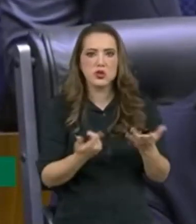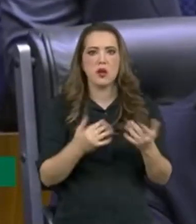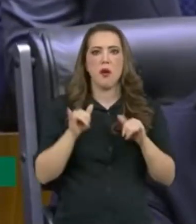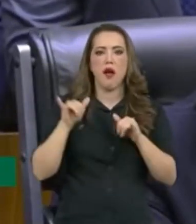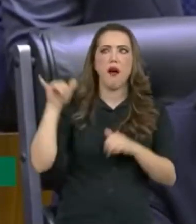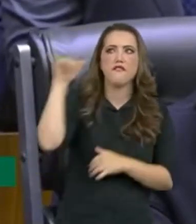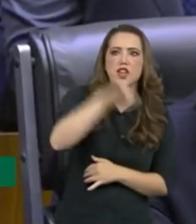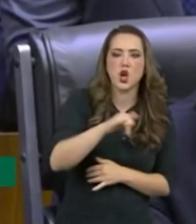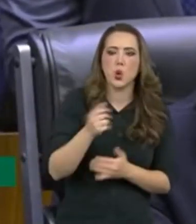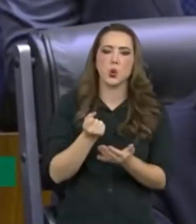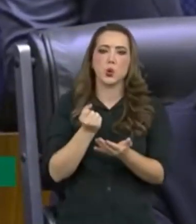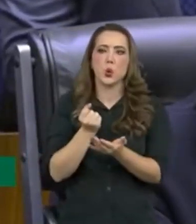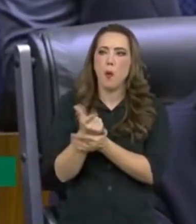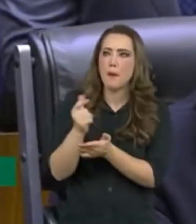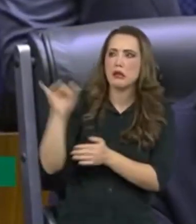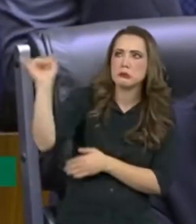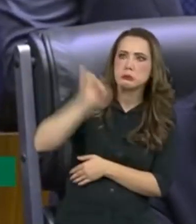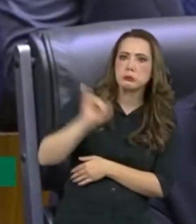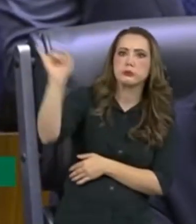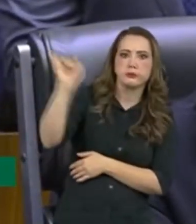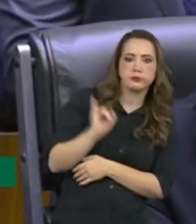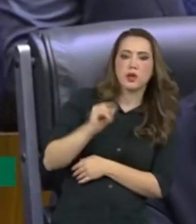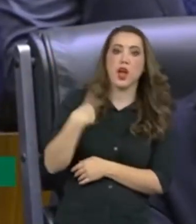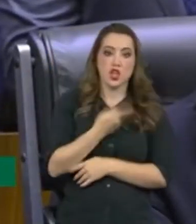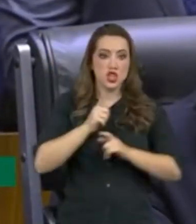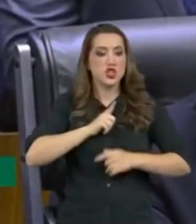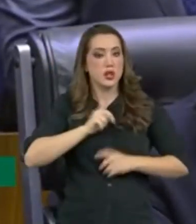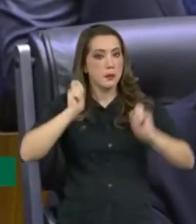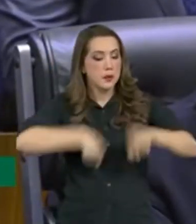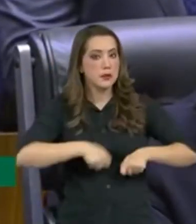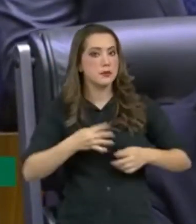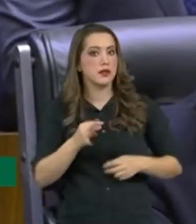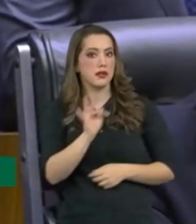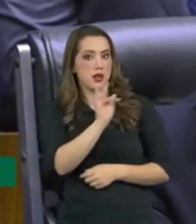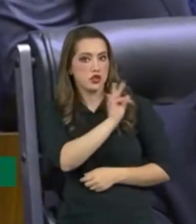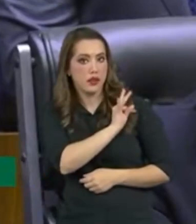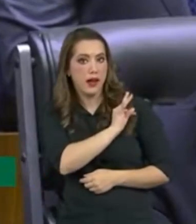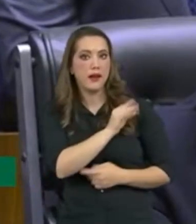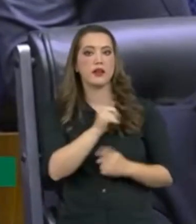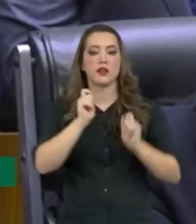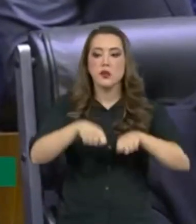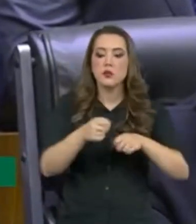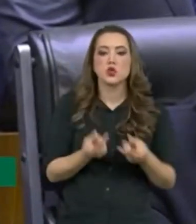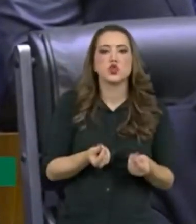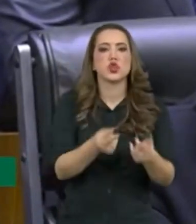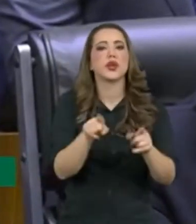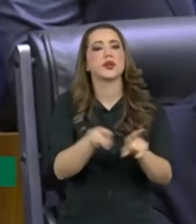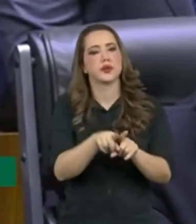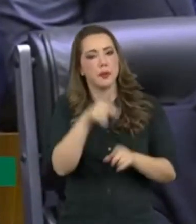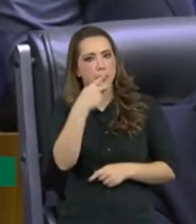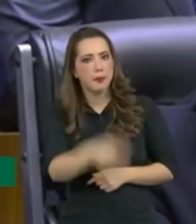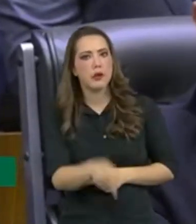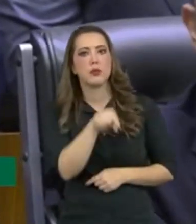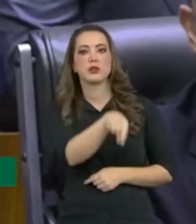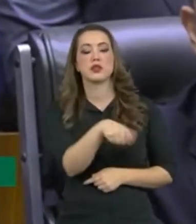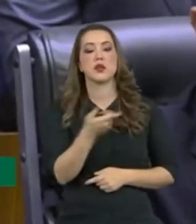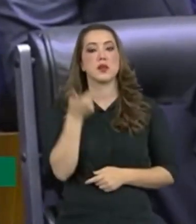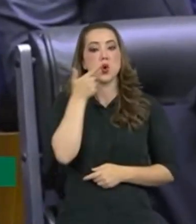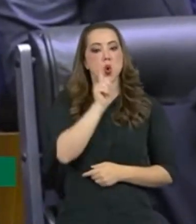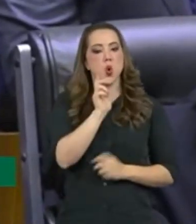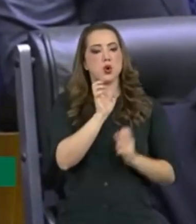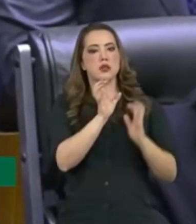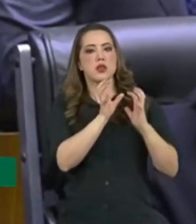aeronaves e satélites. Temos capacidade técnica, capitais e mercado em grau suficiente para retomar